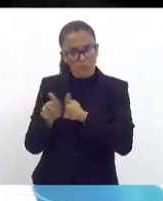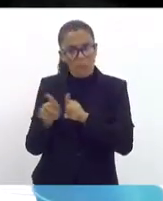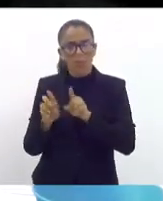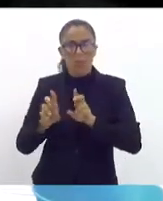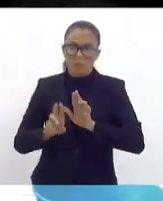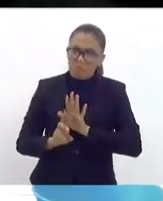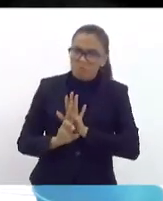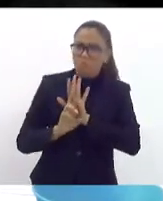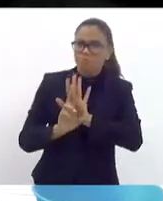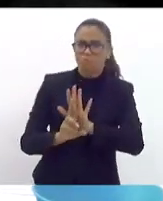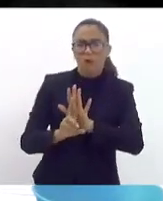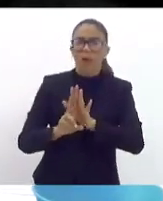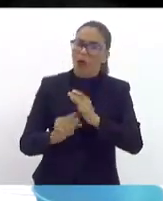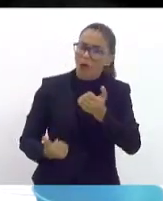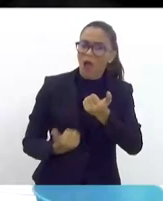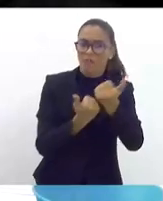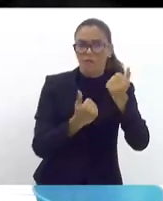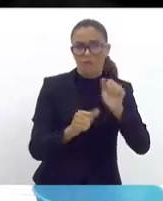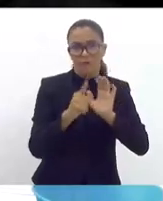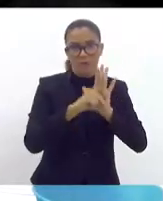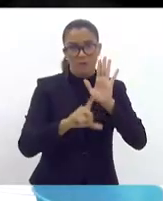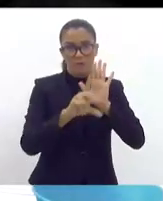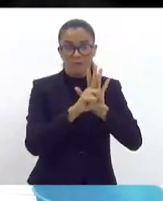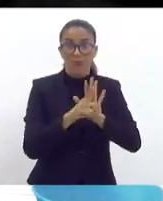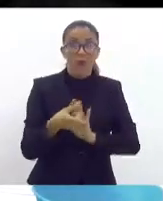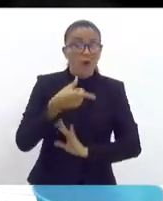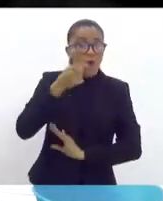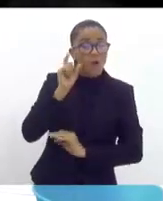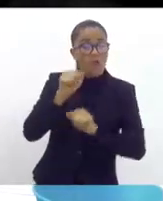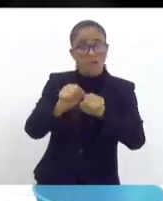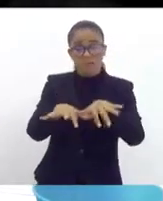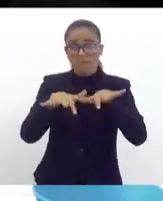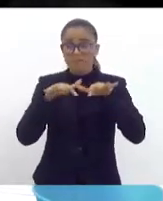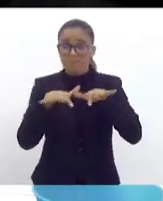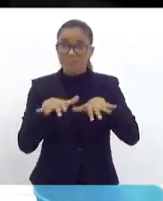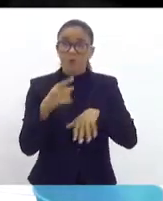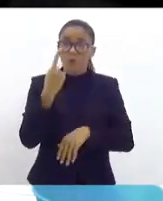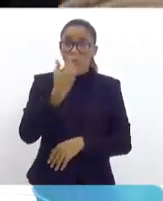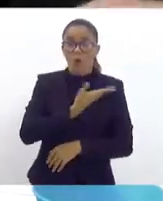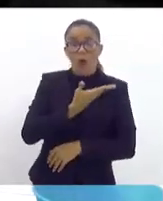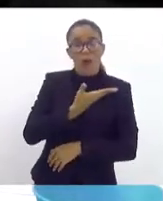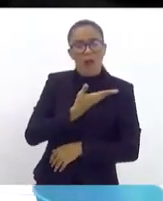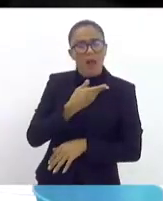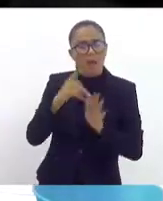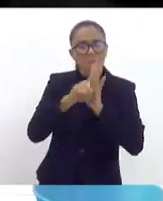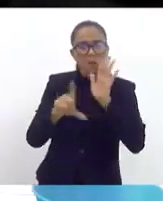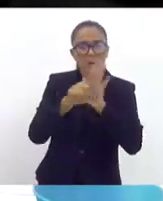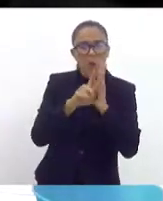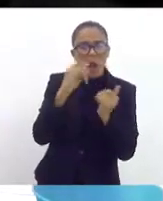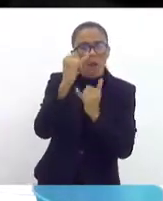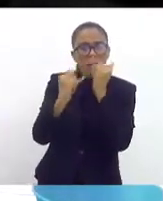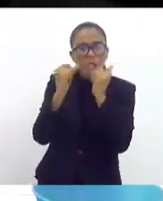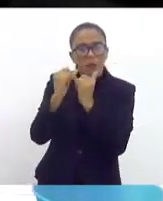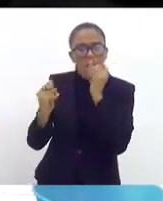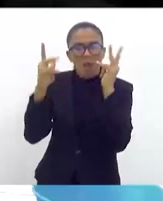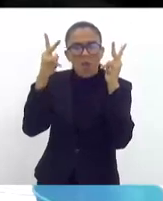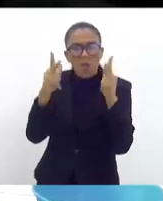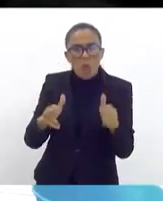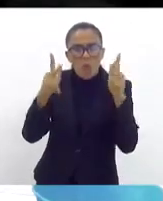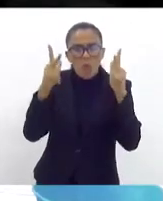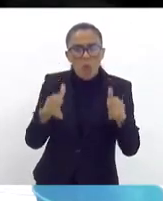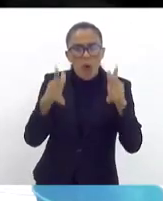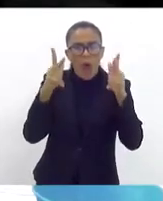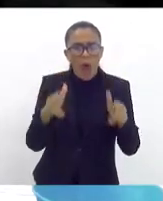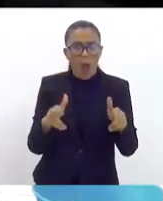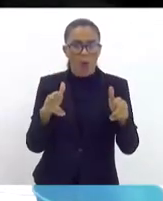a favor do pl aí ontem dentro do plenário um colega Apresentou um pele de igual terror que ele inclusive tinha proferido